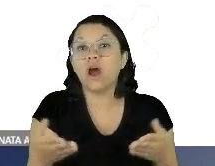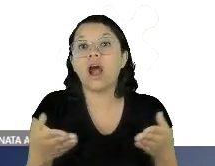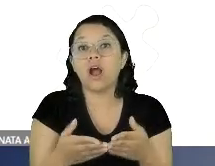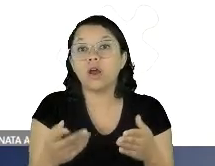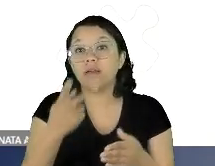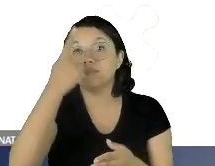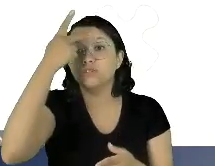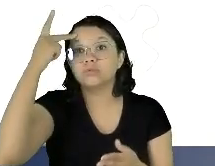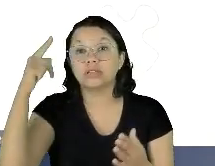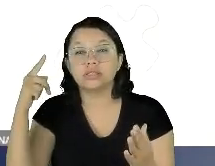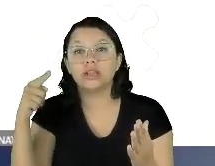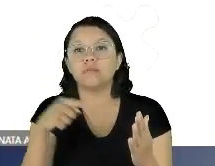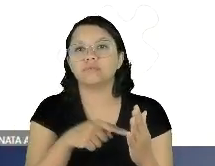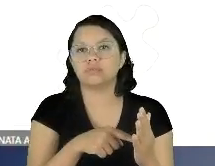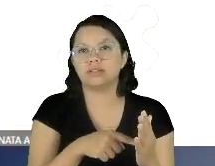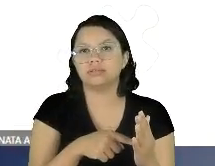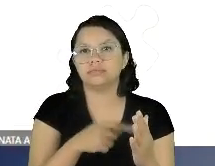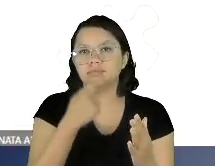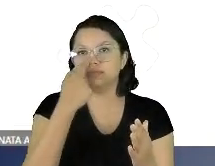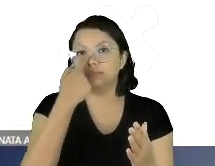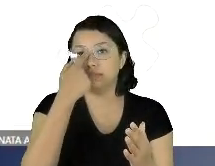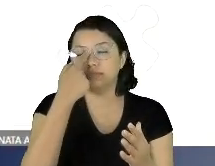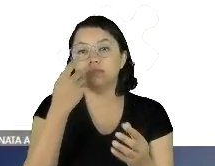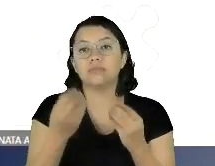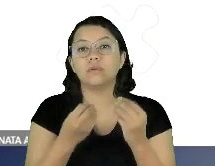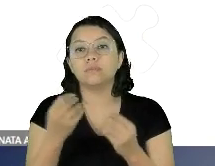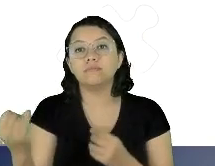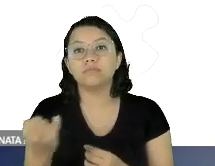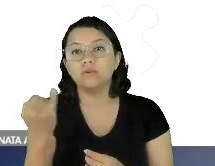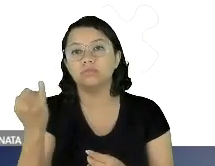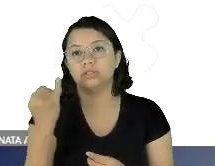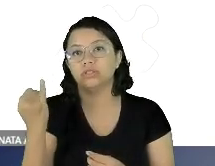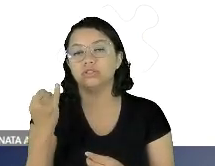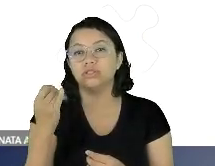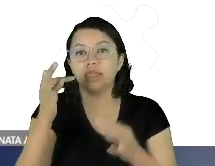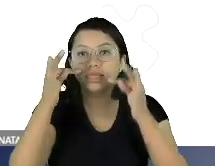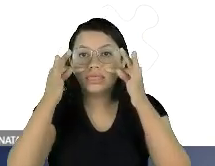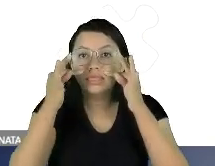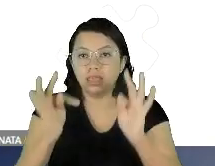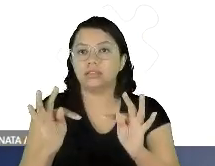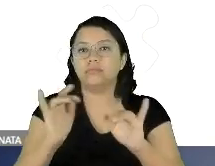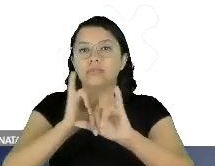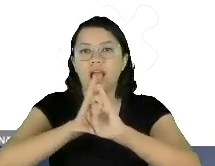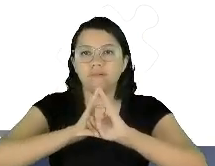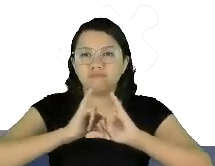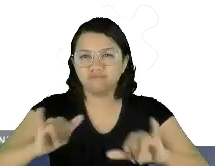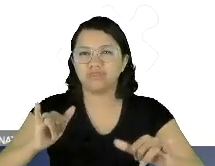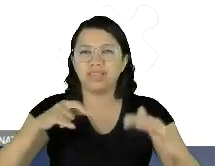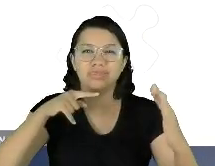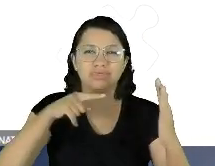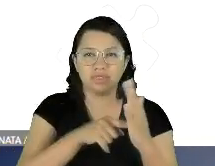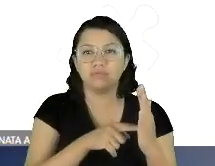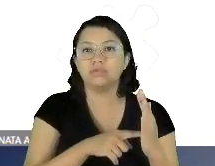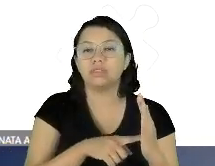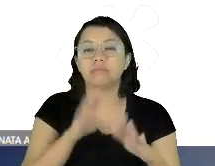acusada. E como é importante testemunhar e denunciar, ainda que a coisa não esteja acontecendo com você.